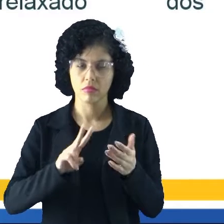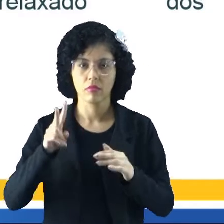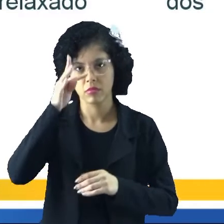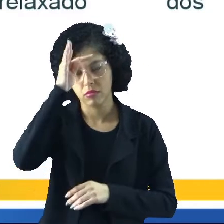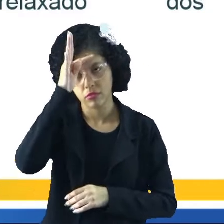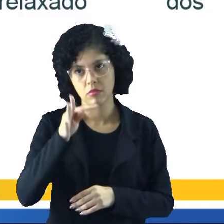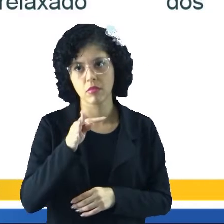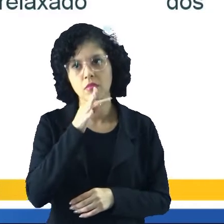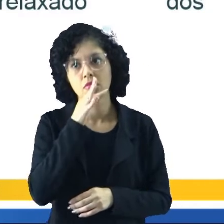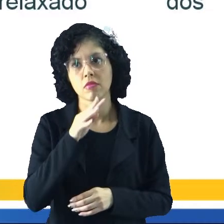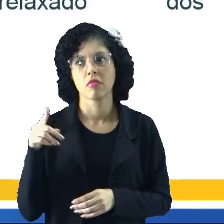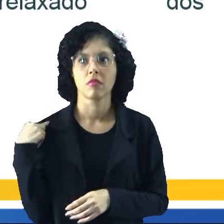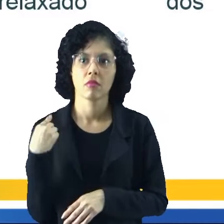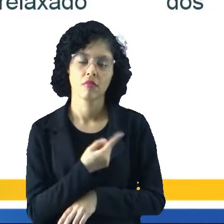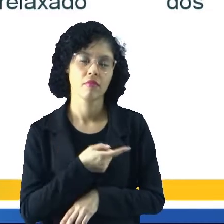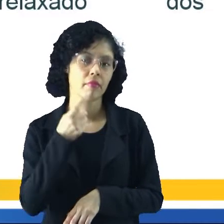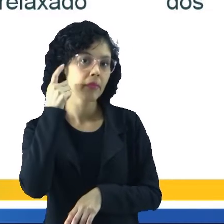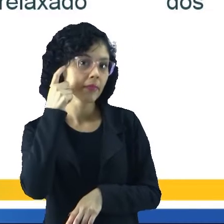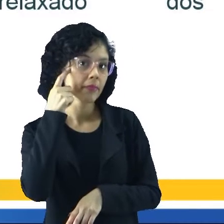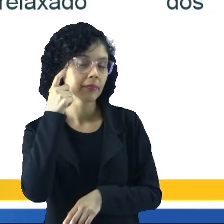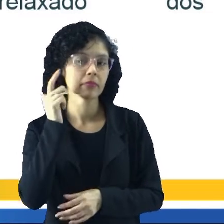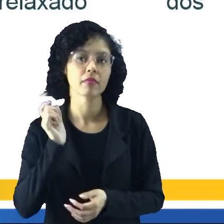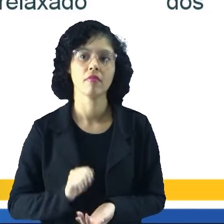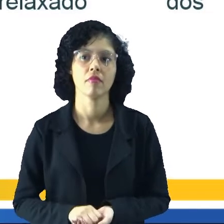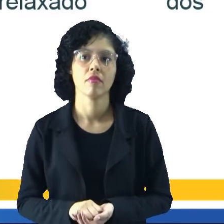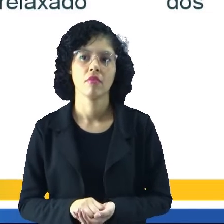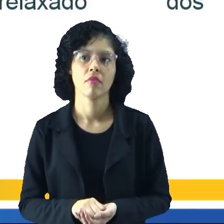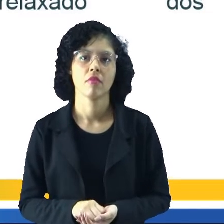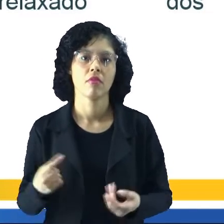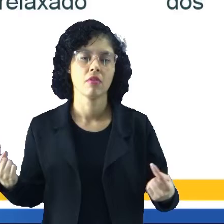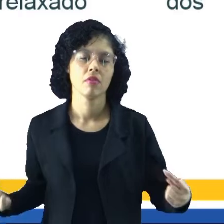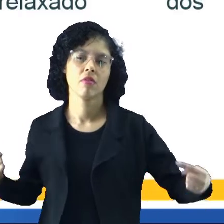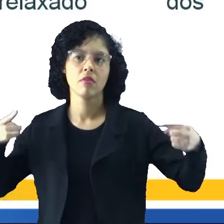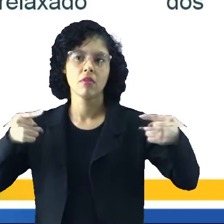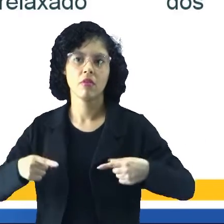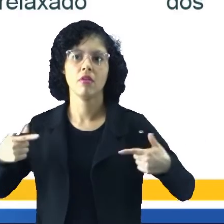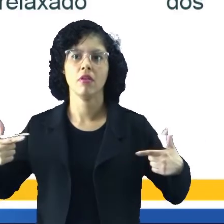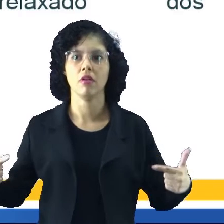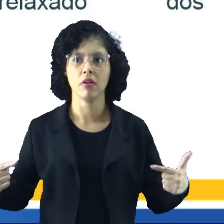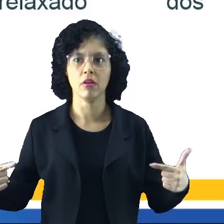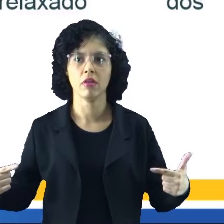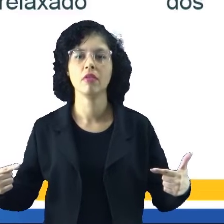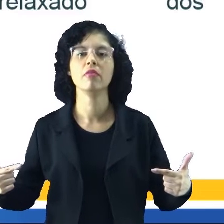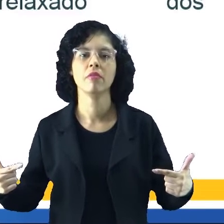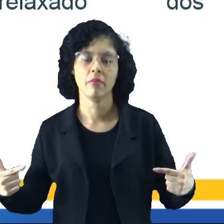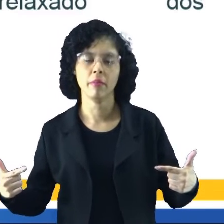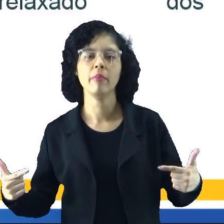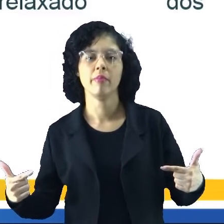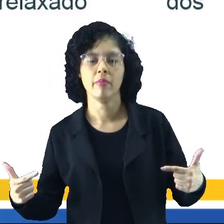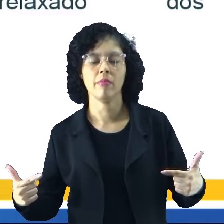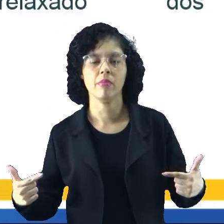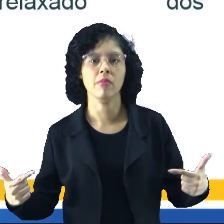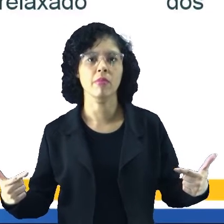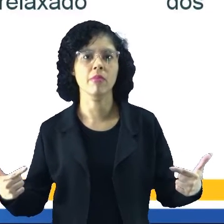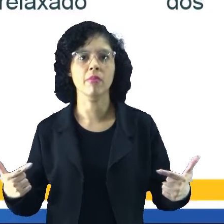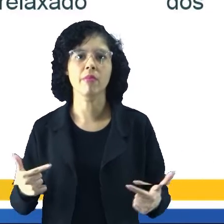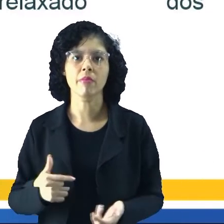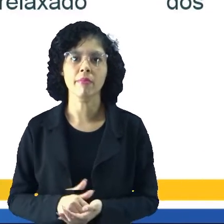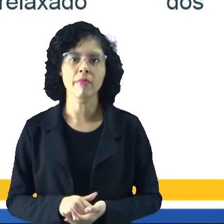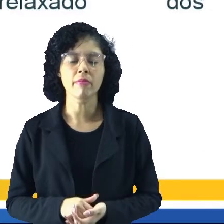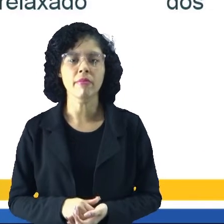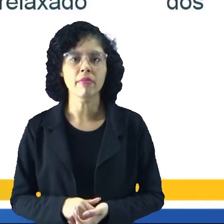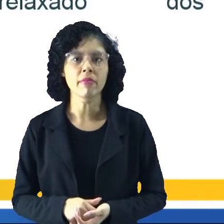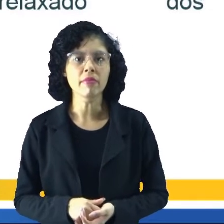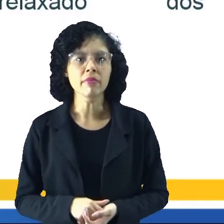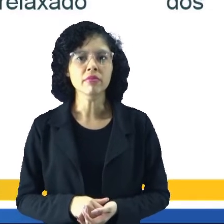o comum, né, o que vem na nossa mente, é que eles estariam com a pistola, né, naquele cenário, vira de costa, conta 10 passos, virou de